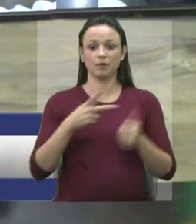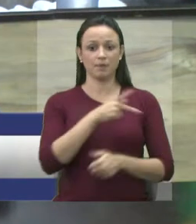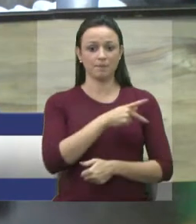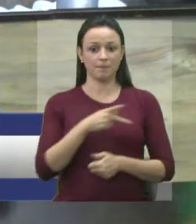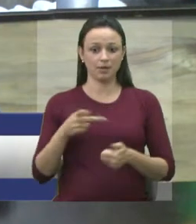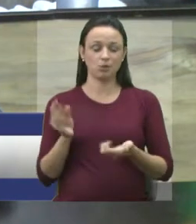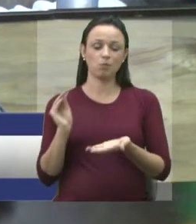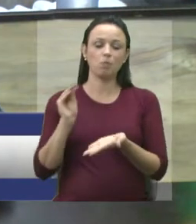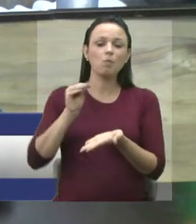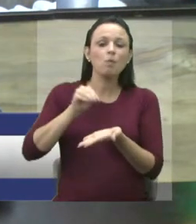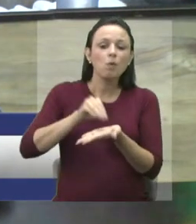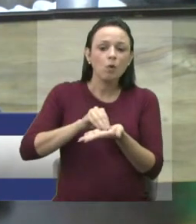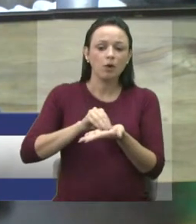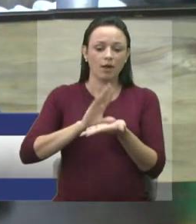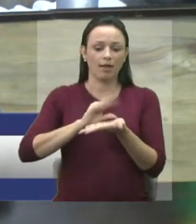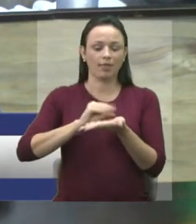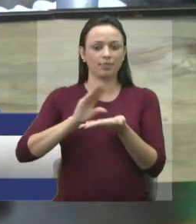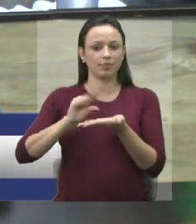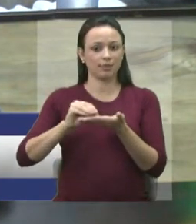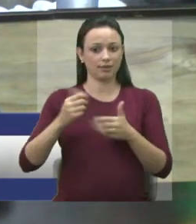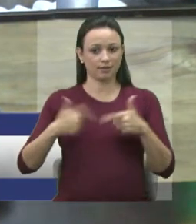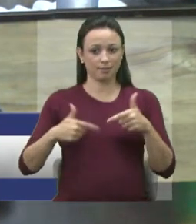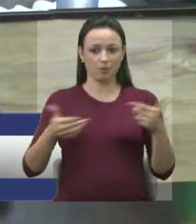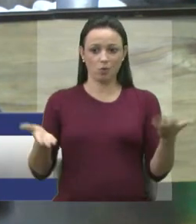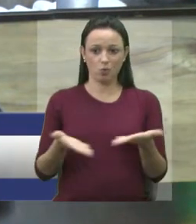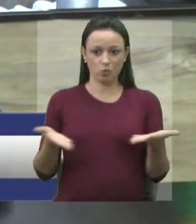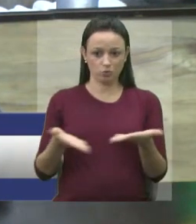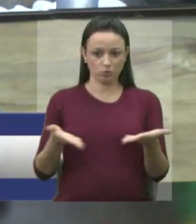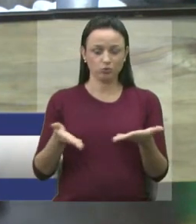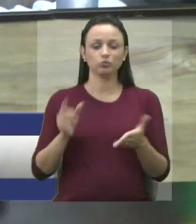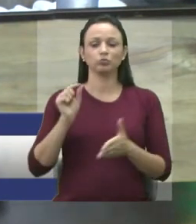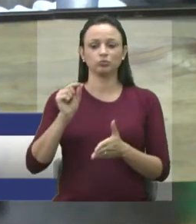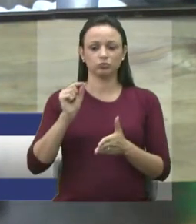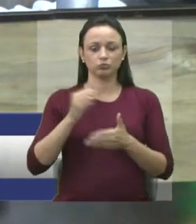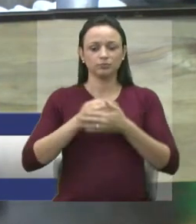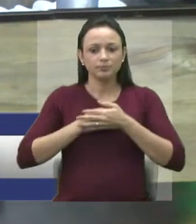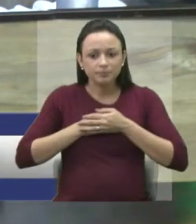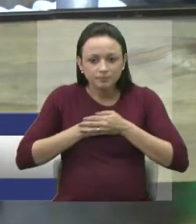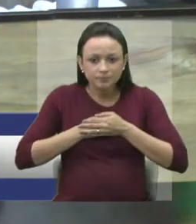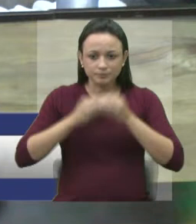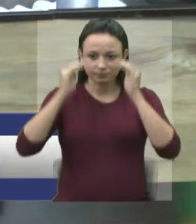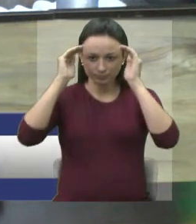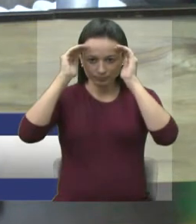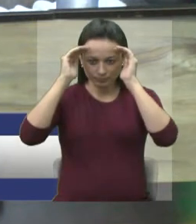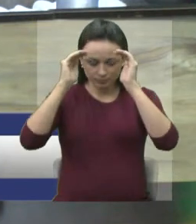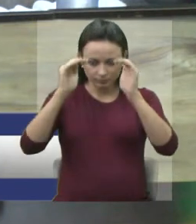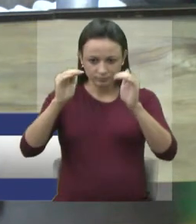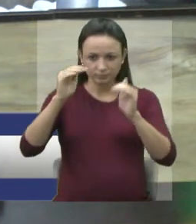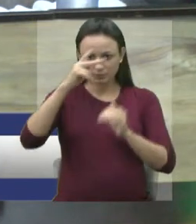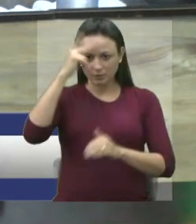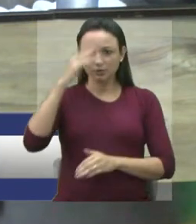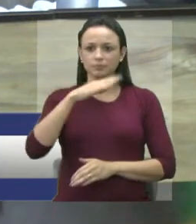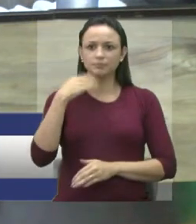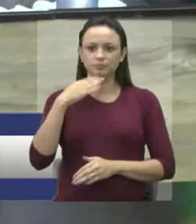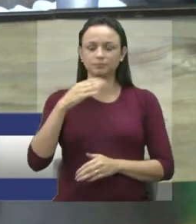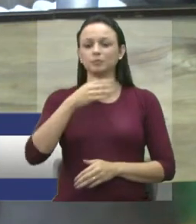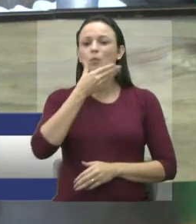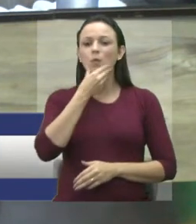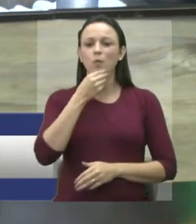faça inserir na ata dos trabalhos de hoje. Voto de profundo pesar pelo passamento dos